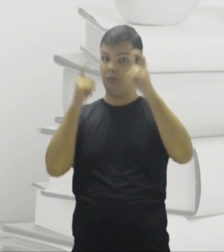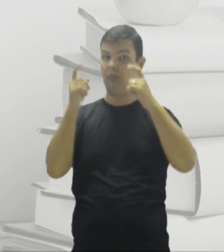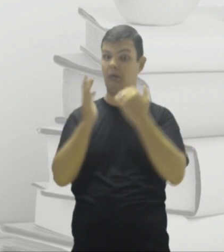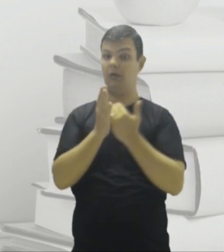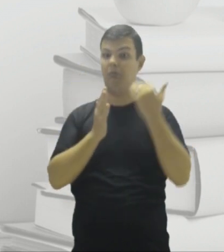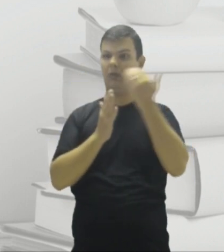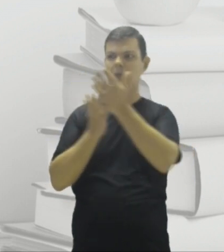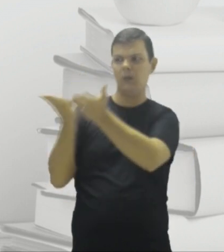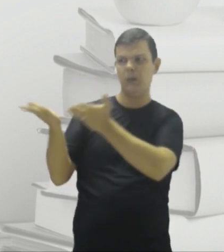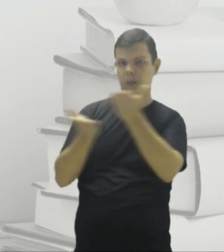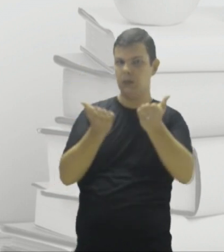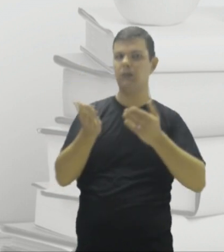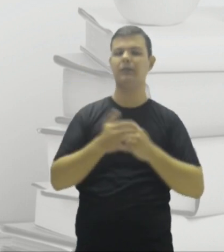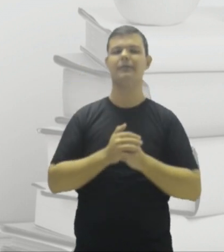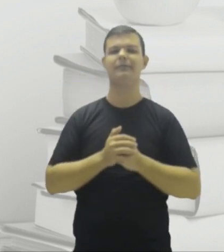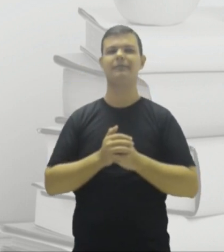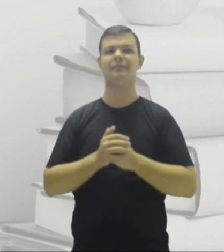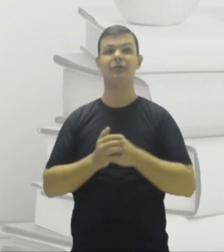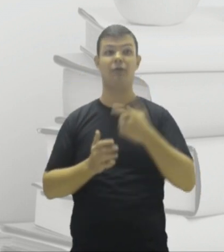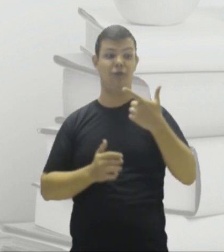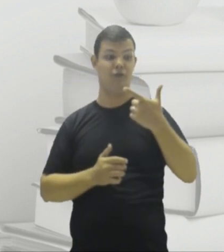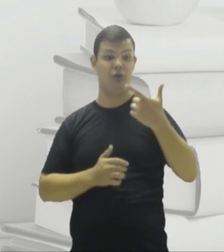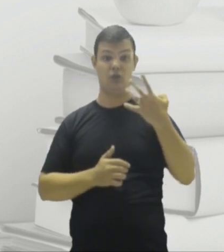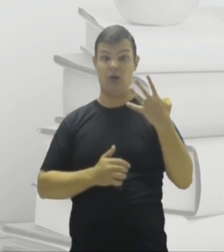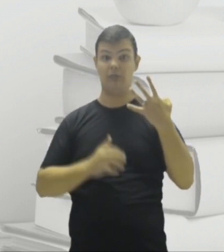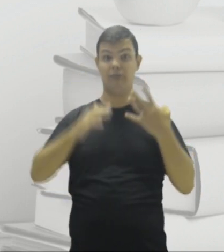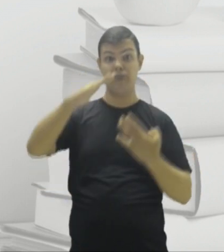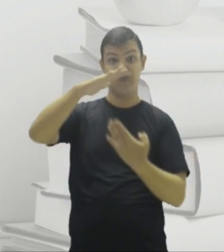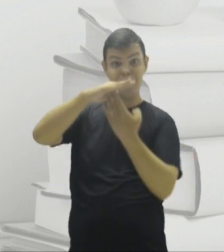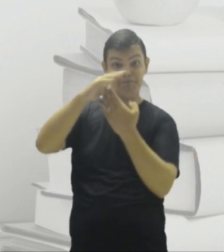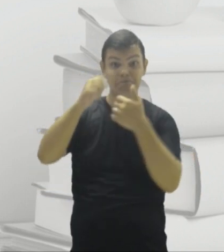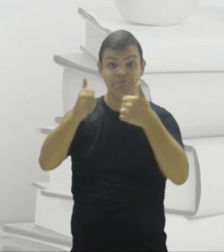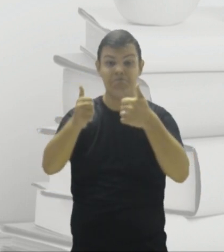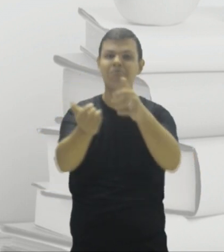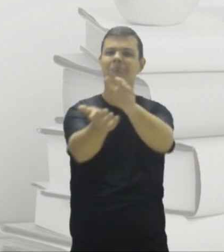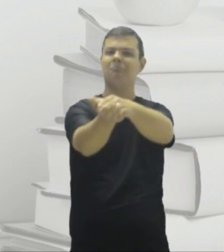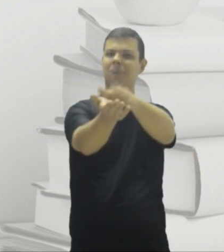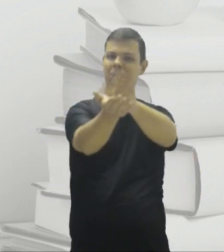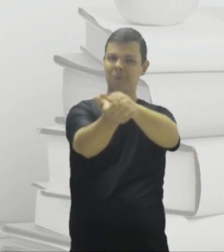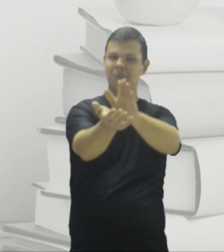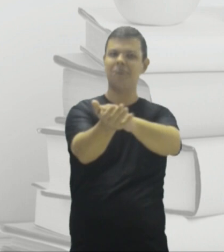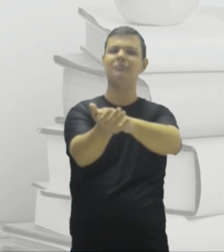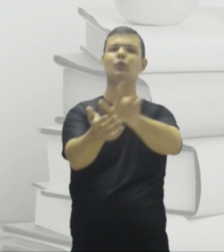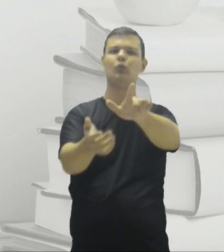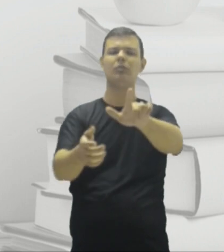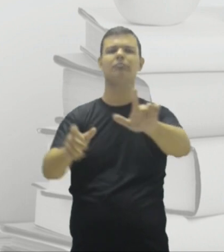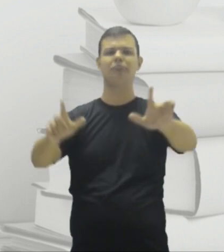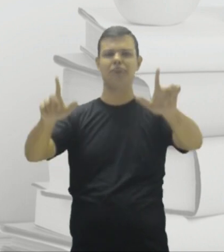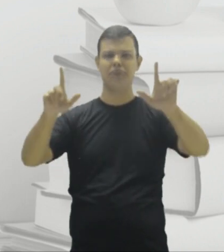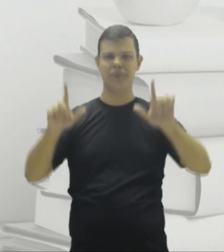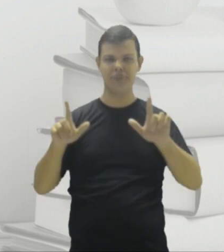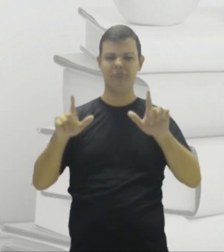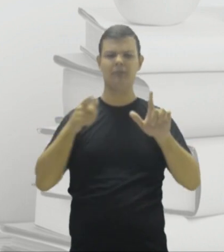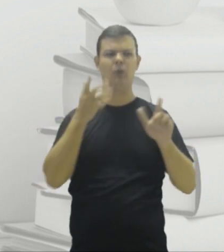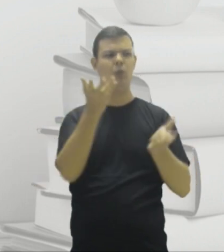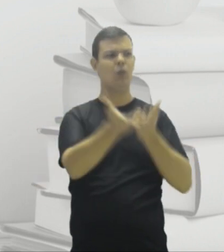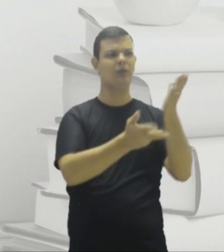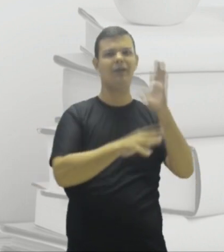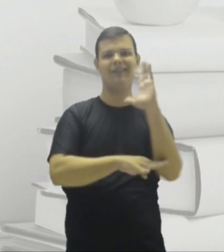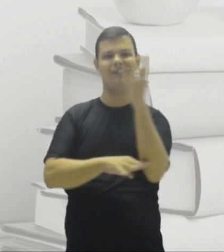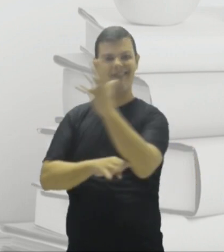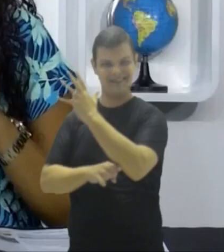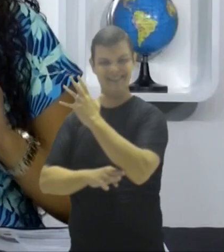com a higiene ambiental. E quem alcançou 24 pontos, parabéns, tu pode receber o título de protetor